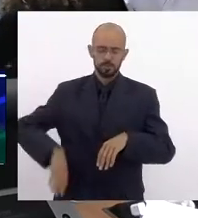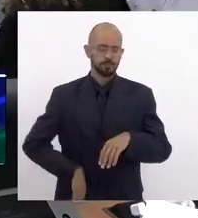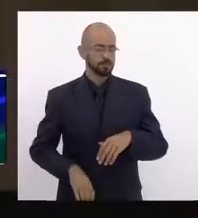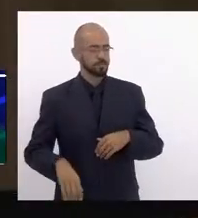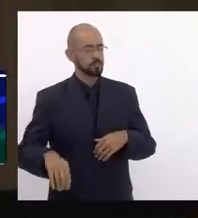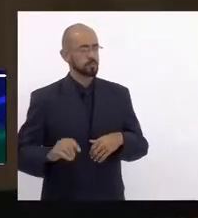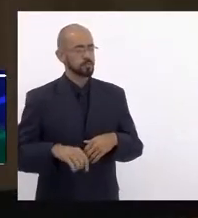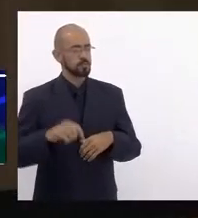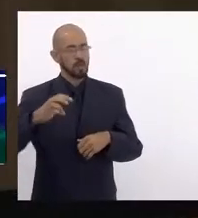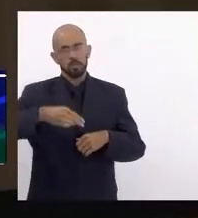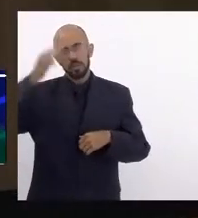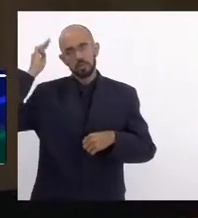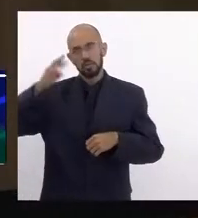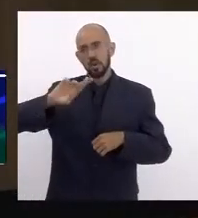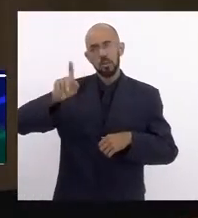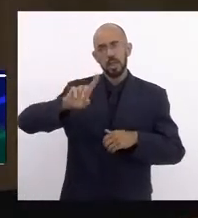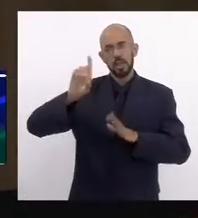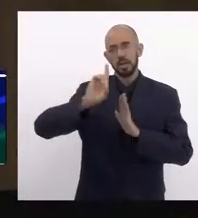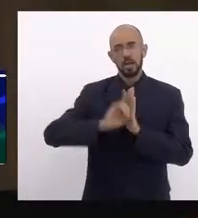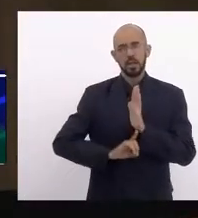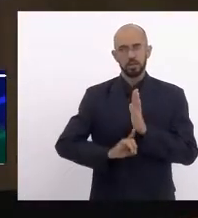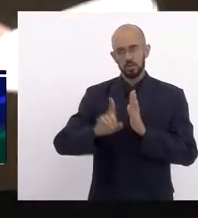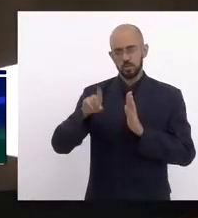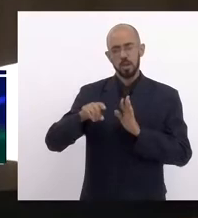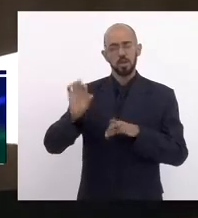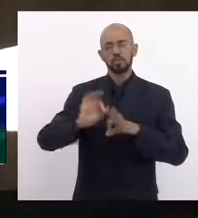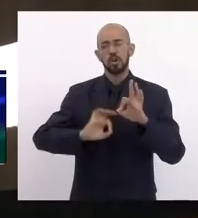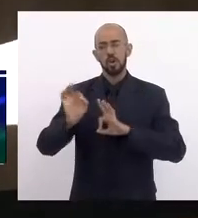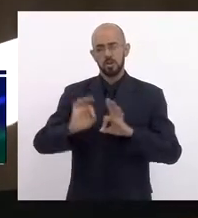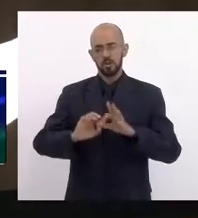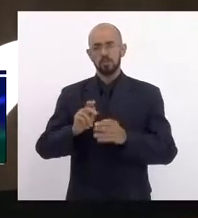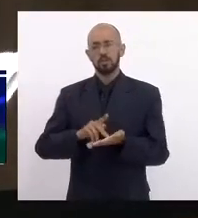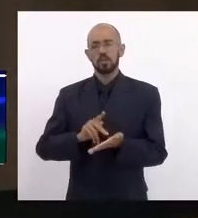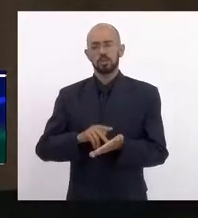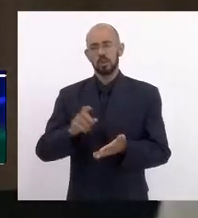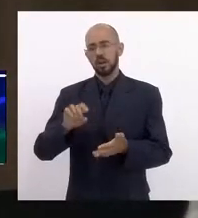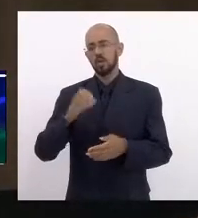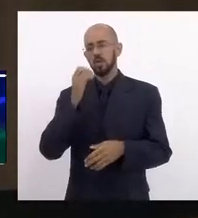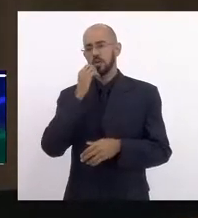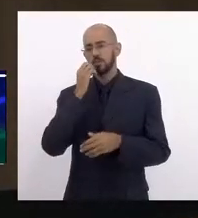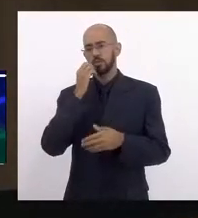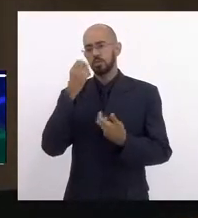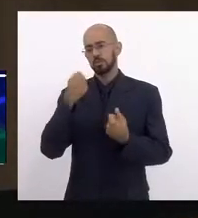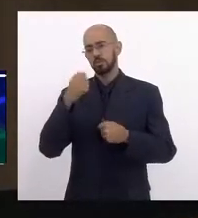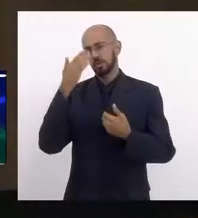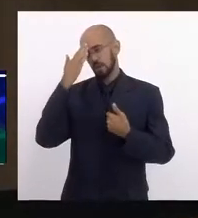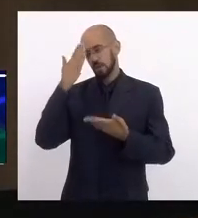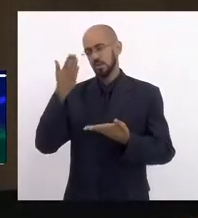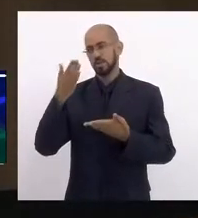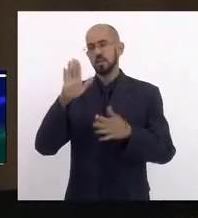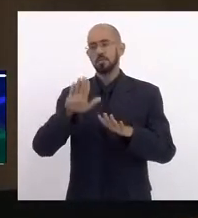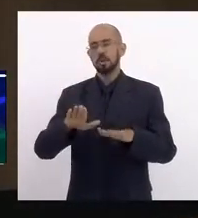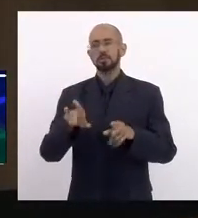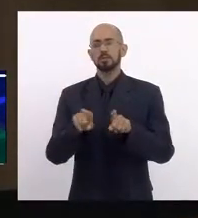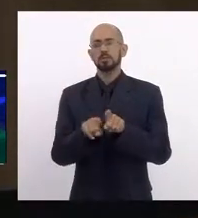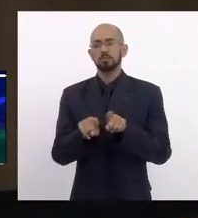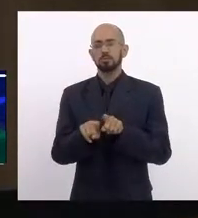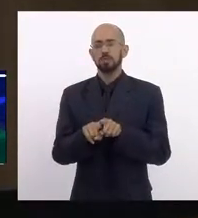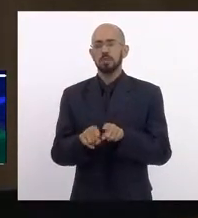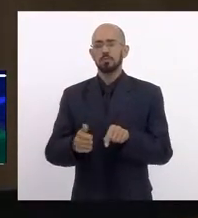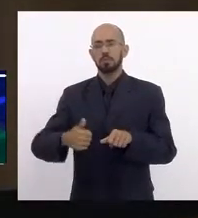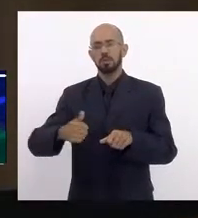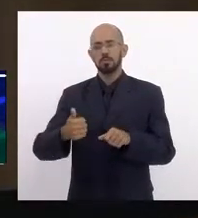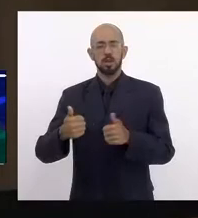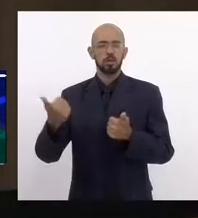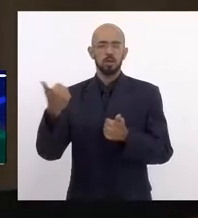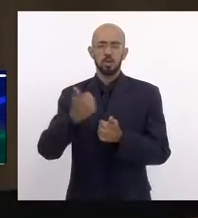questão de ordem, não é declaração de voto, além, obviamente, para agradecer, mas a minha questão de ordem é, primeiro, abrir